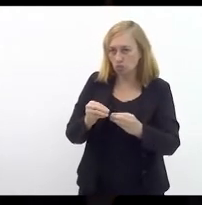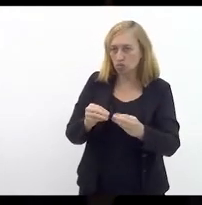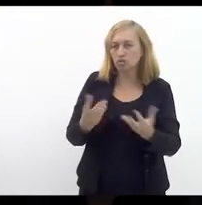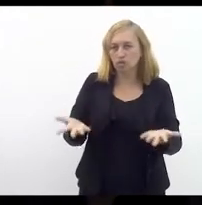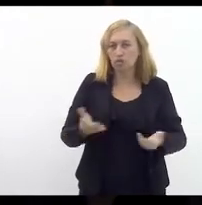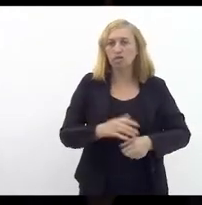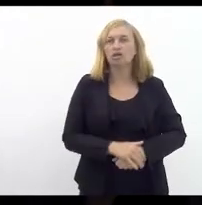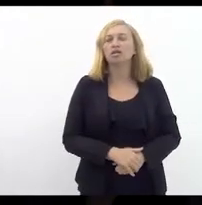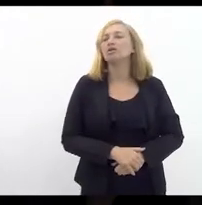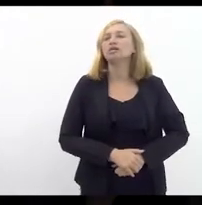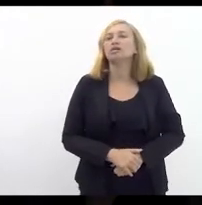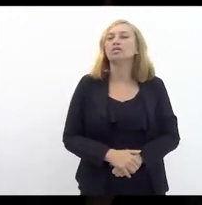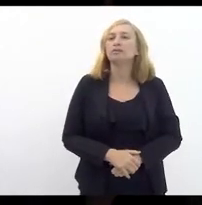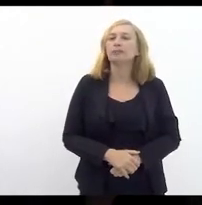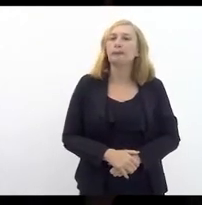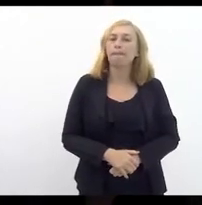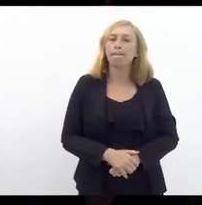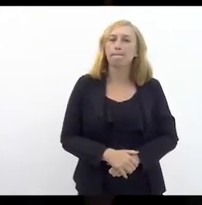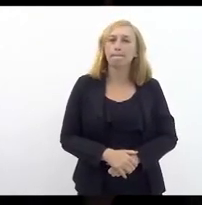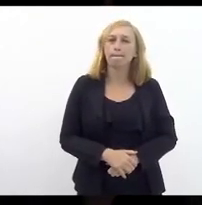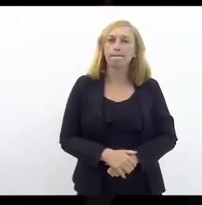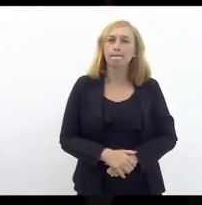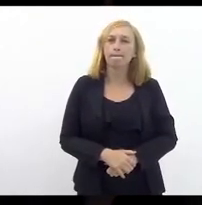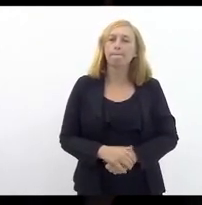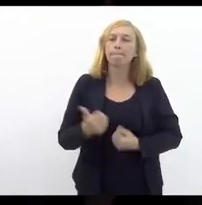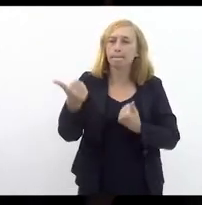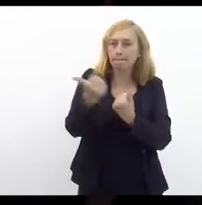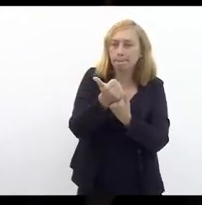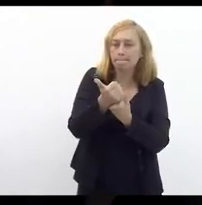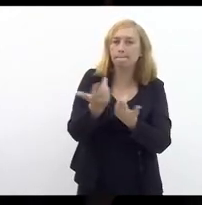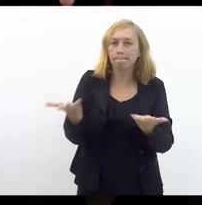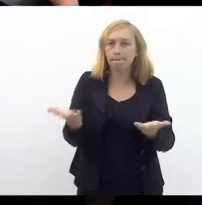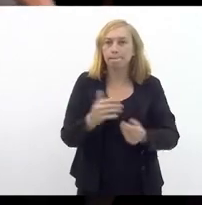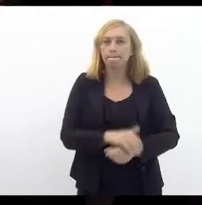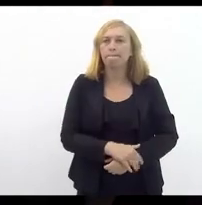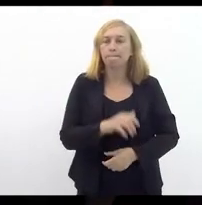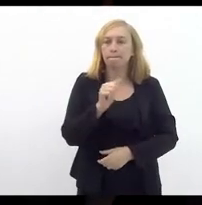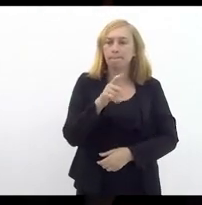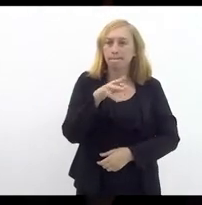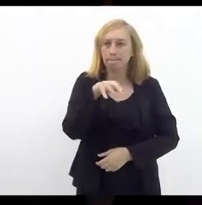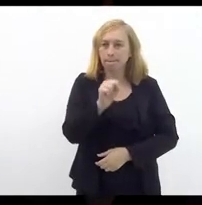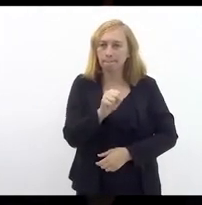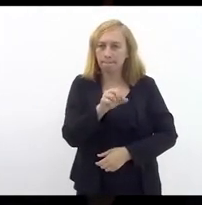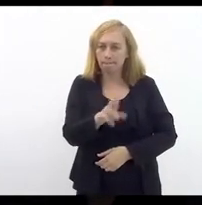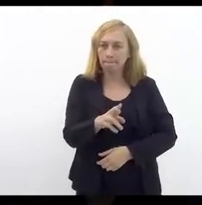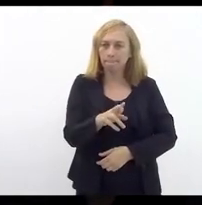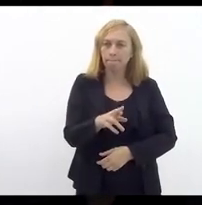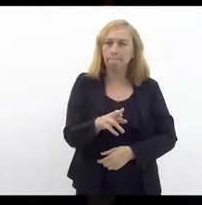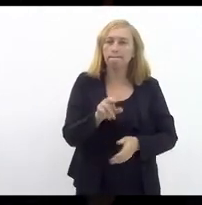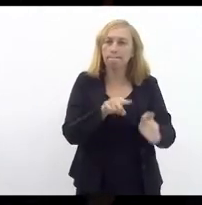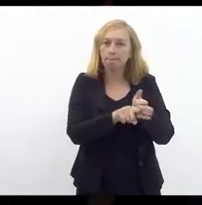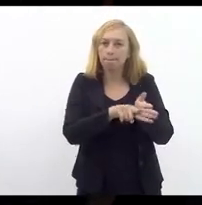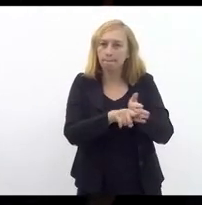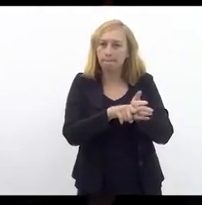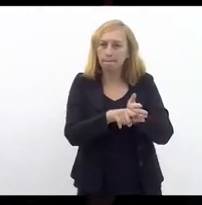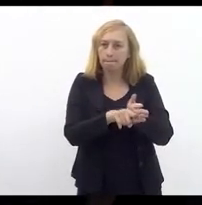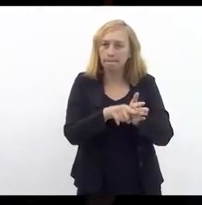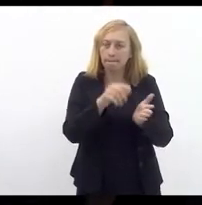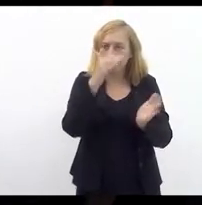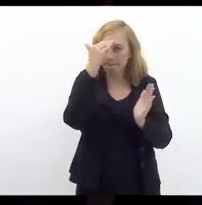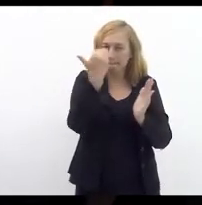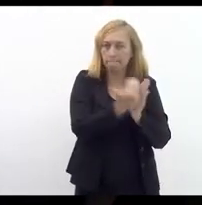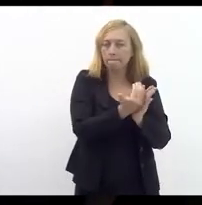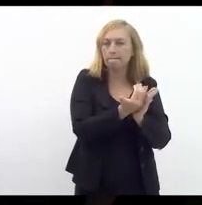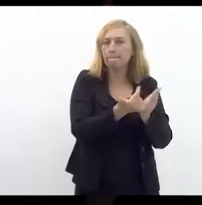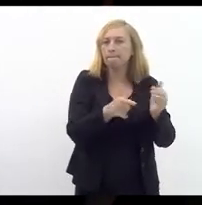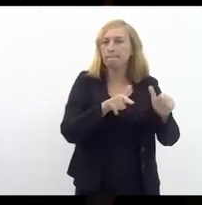bens, né, seus ativos. Né, com o apoio e, na verdade, a GTRANSP fiscaliza a concessão. A Central Logística não tem...